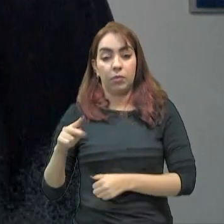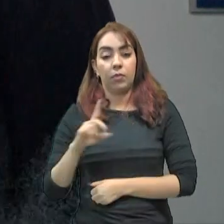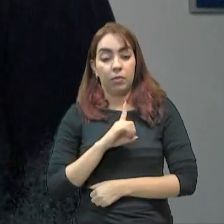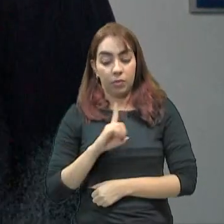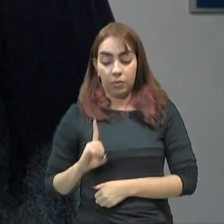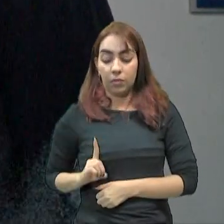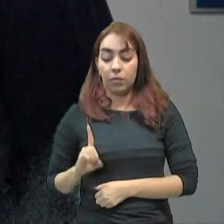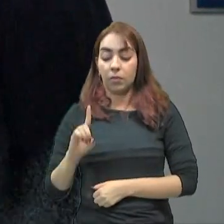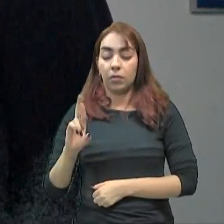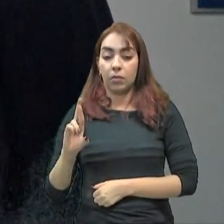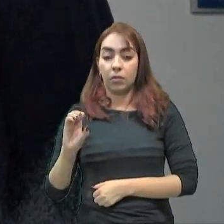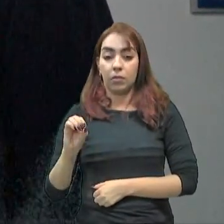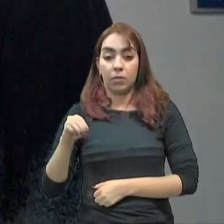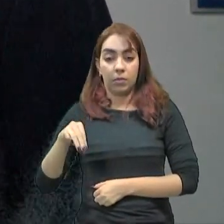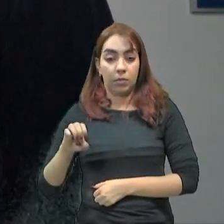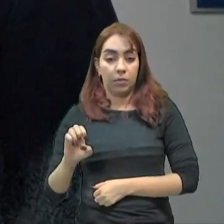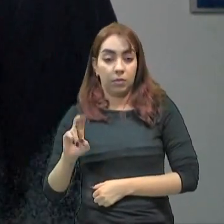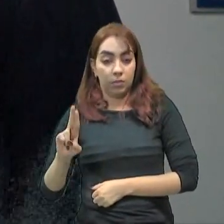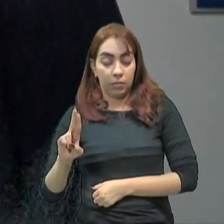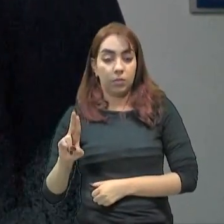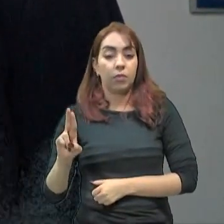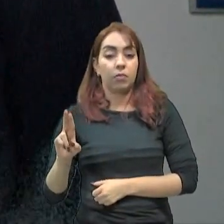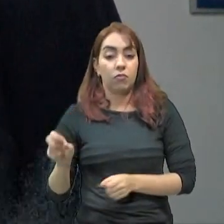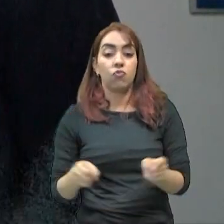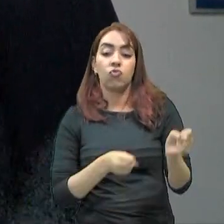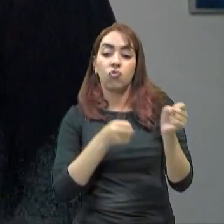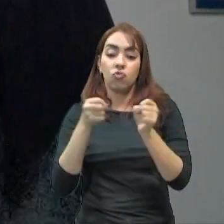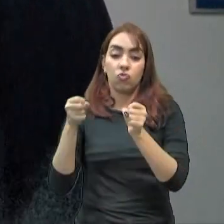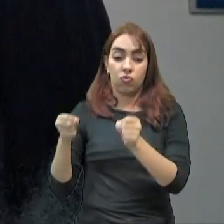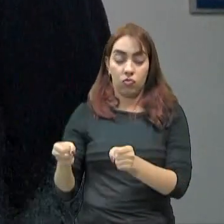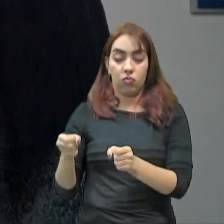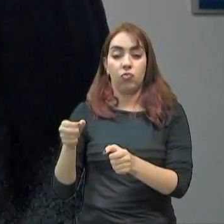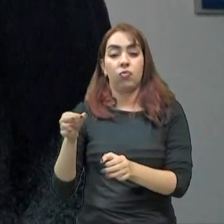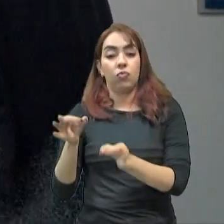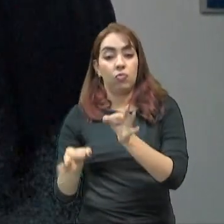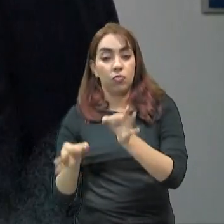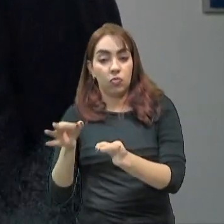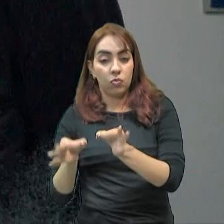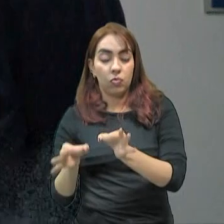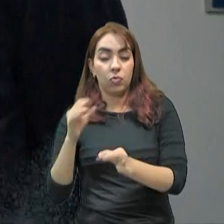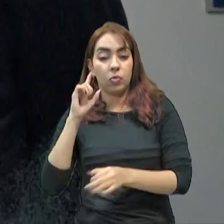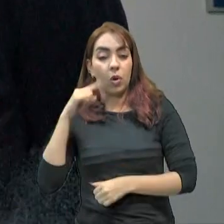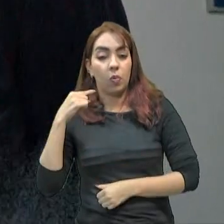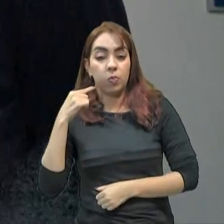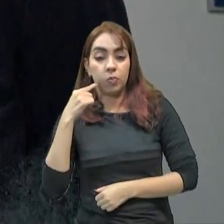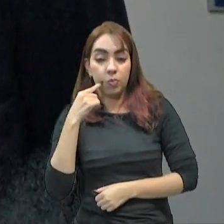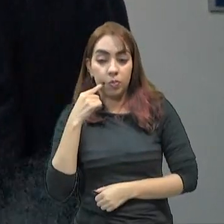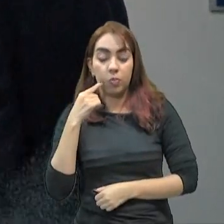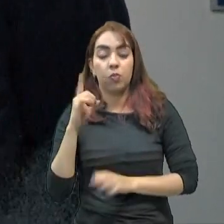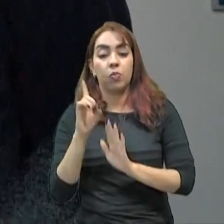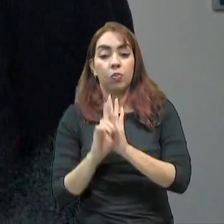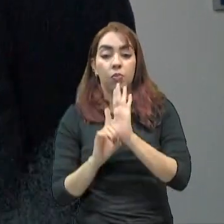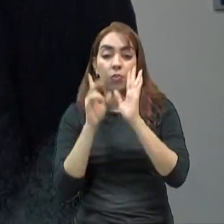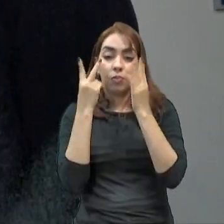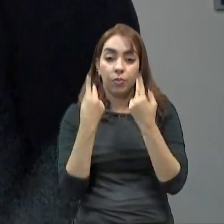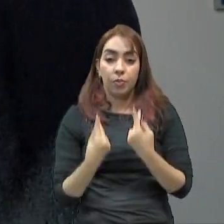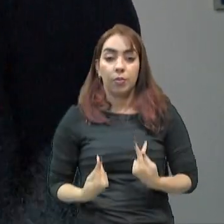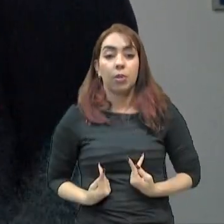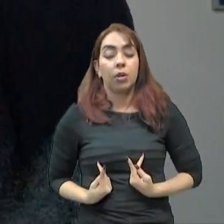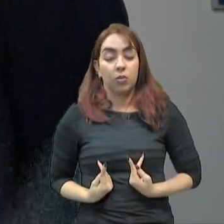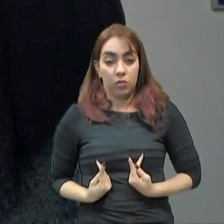um diálogo com o poder judiciário com a Ordem dos Advogados né com as entidades de direitos humanos e